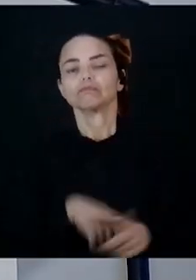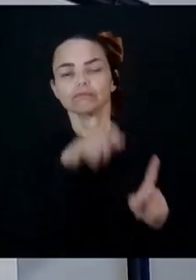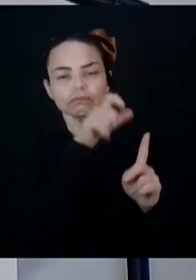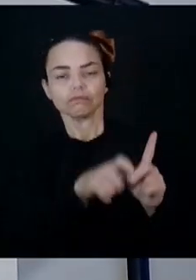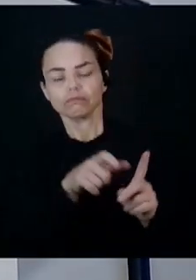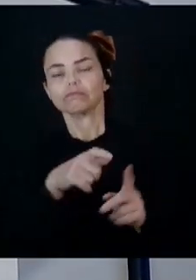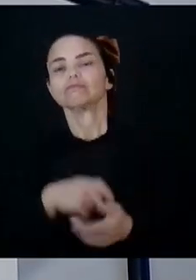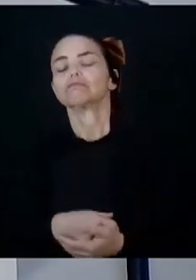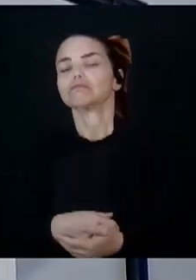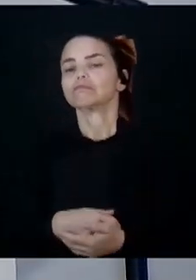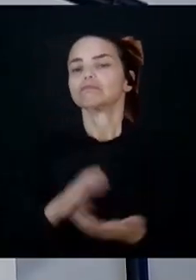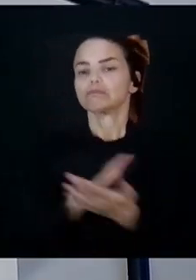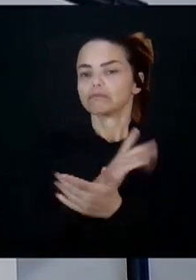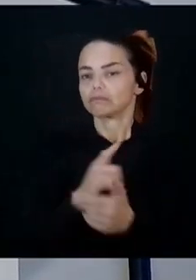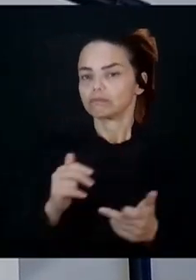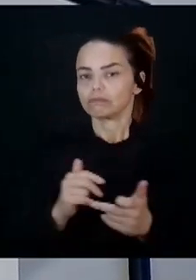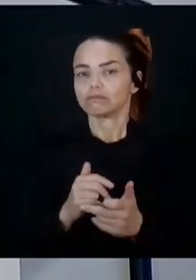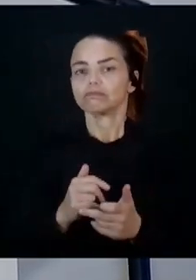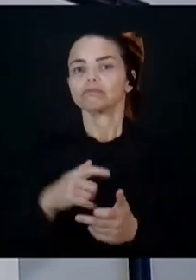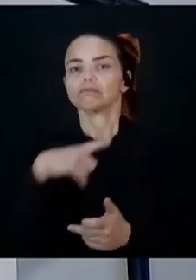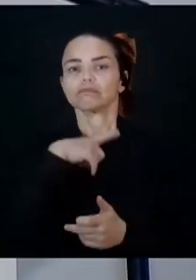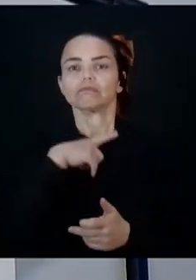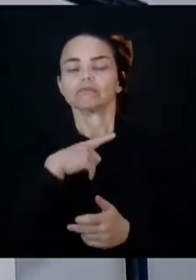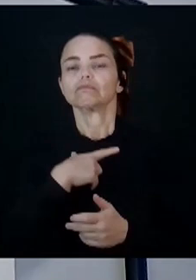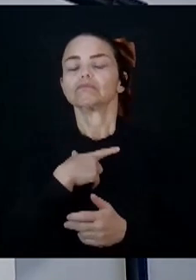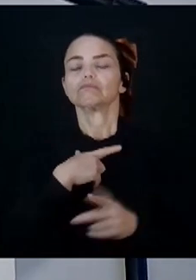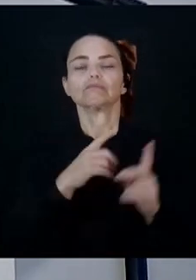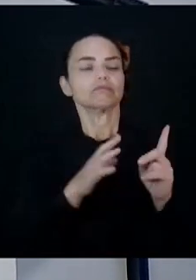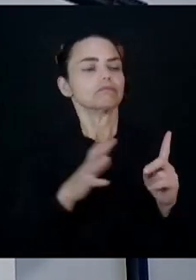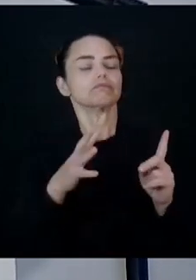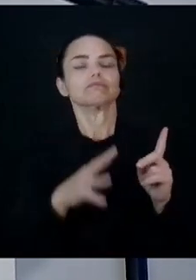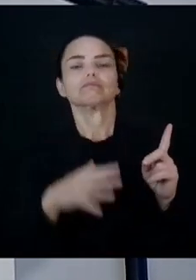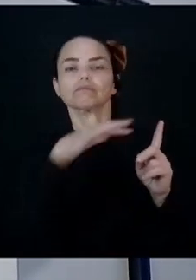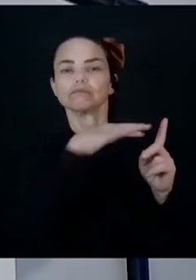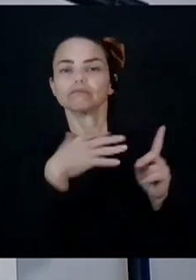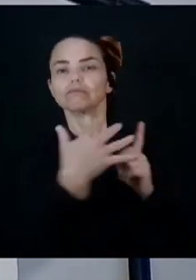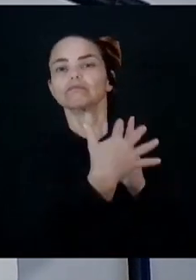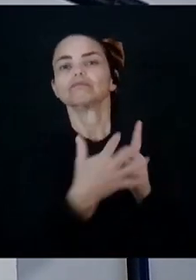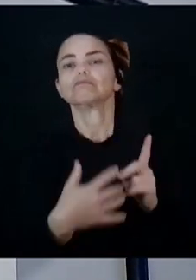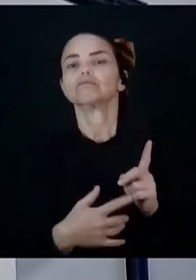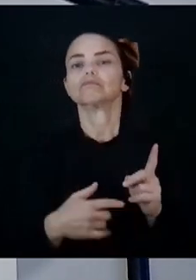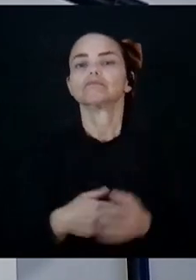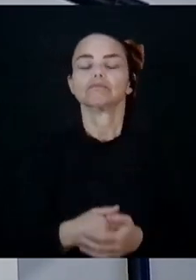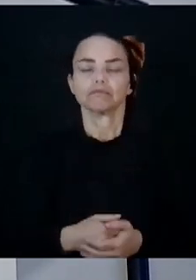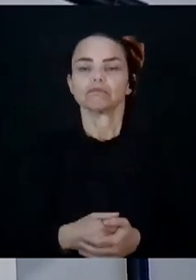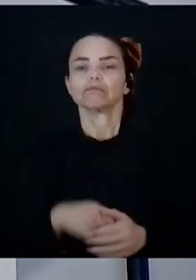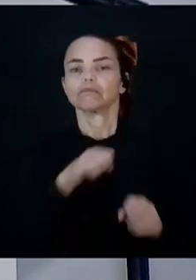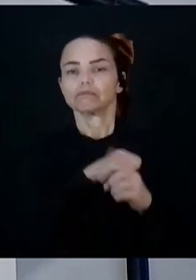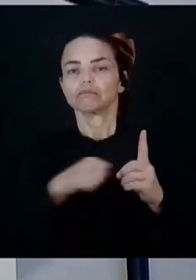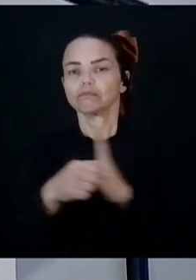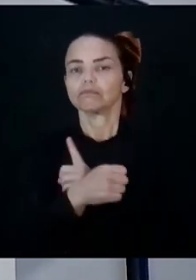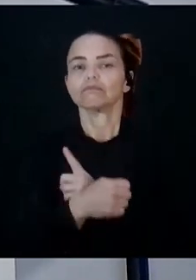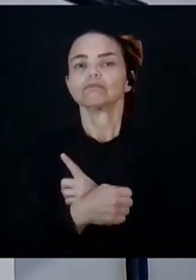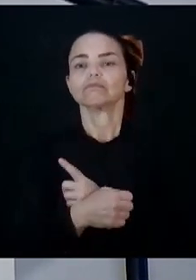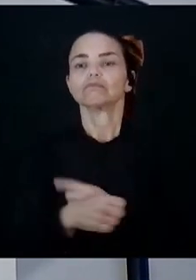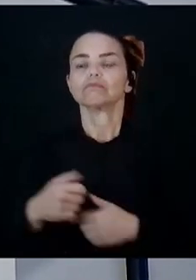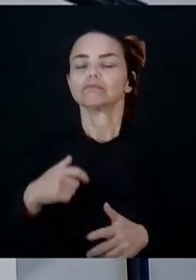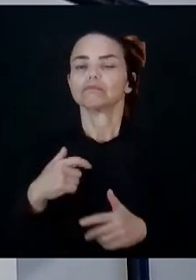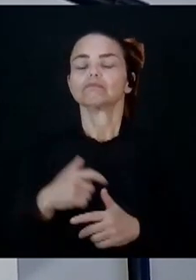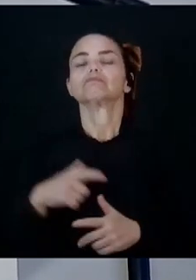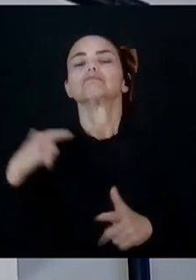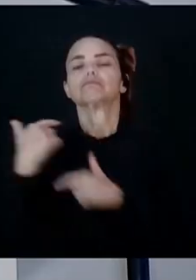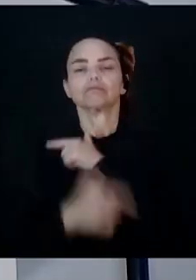alguma forma, ela se destacou na sociedade, né, por aquilo que ela faz, por aquilo que